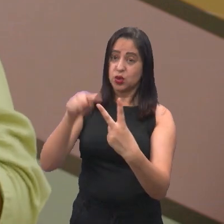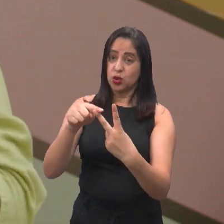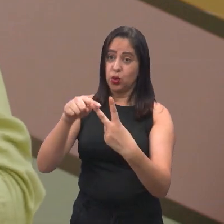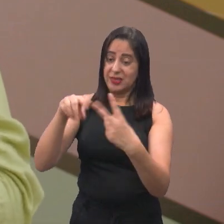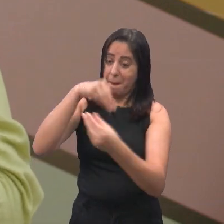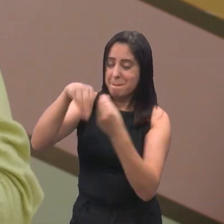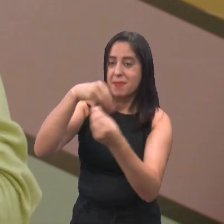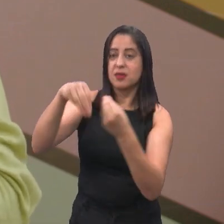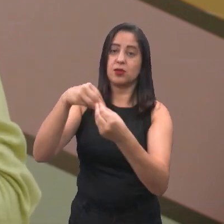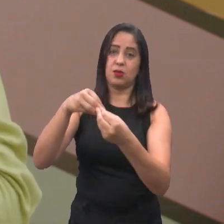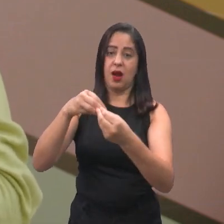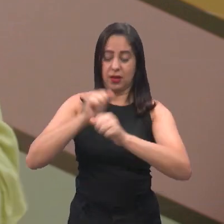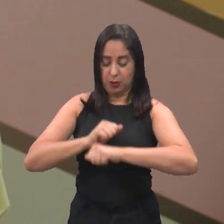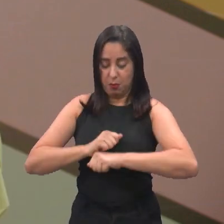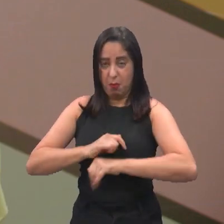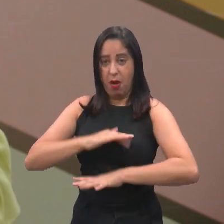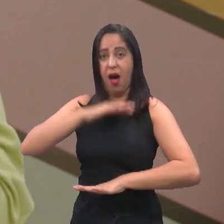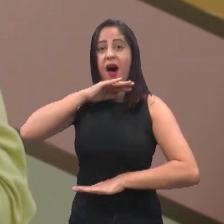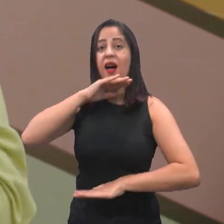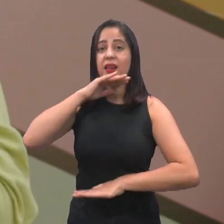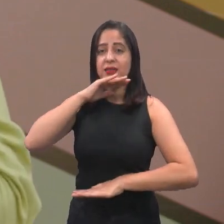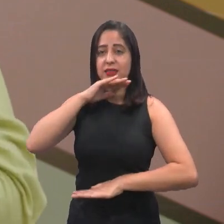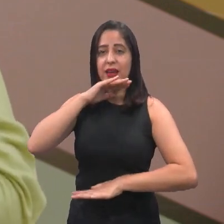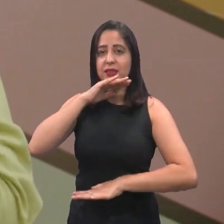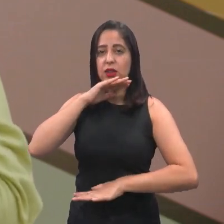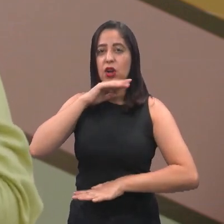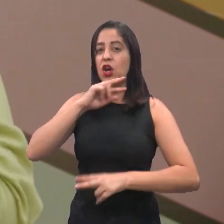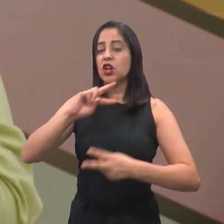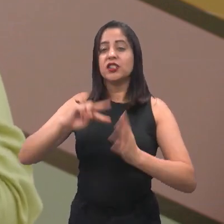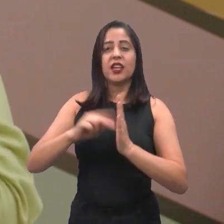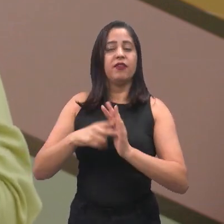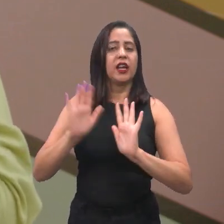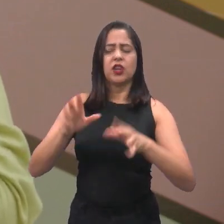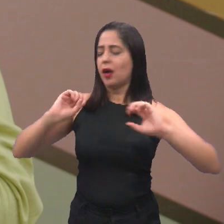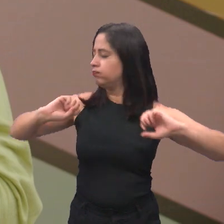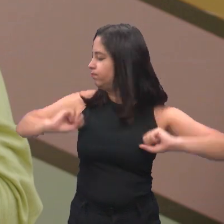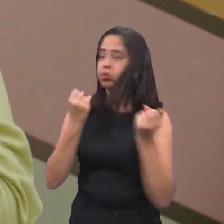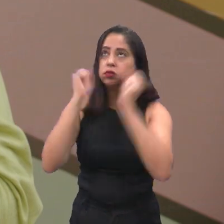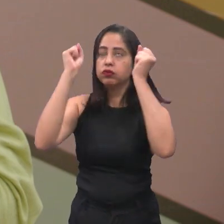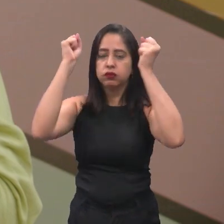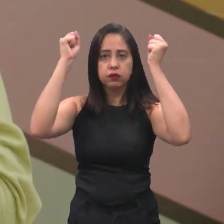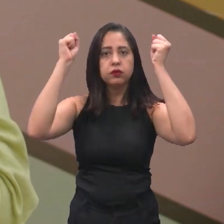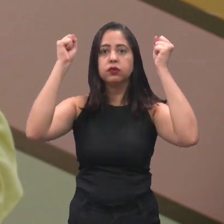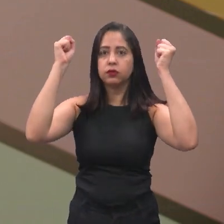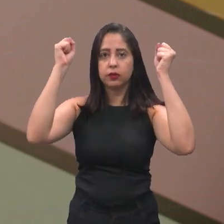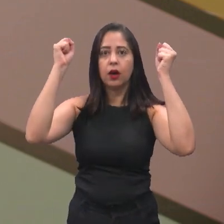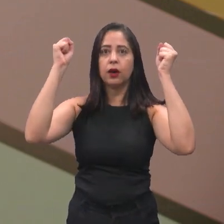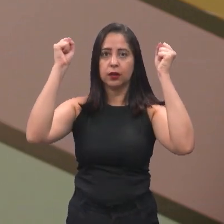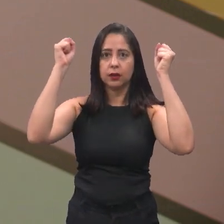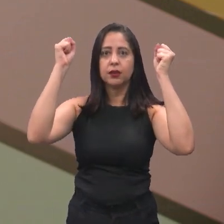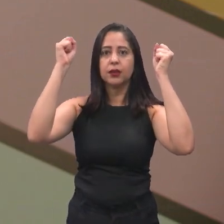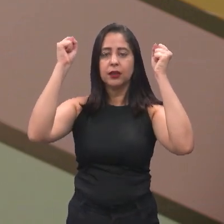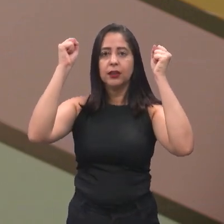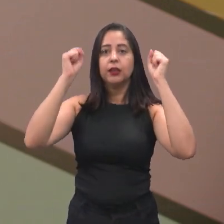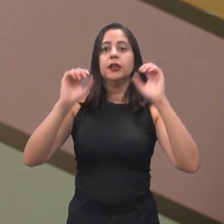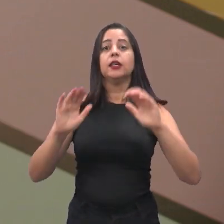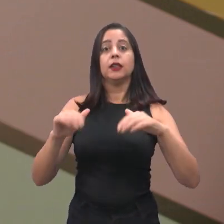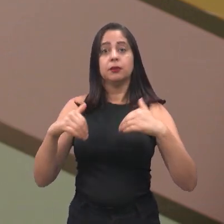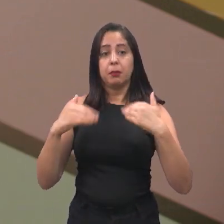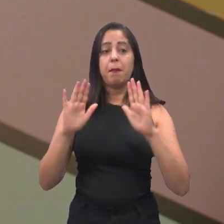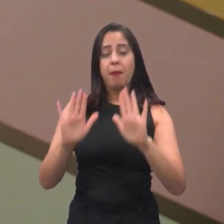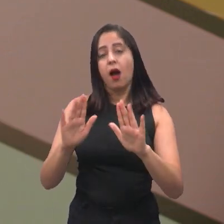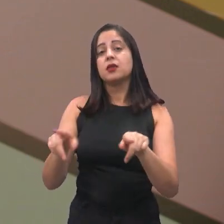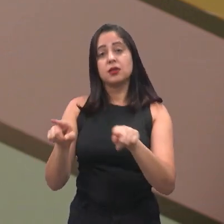O burnout, o esgotamento, né, o colapso, que a gente fala, o colapso mental e emocional, ele tem como parte dos